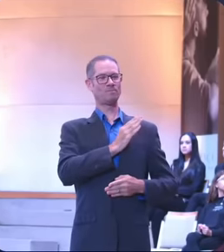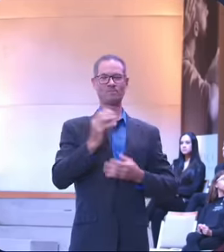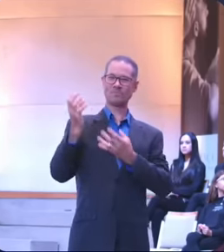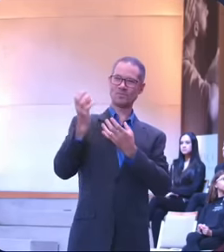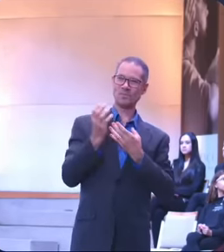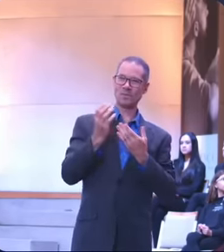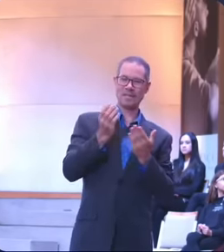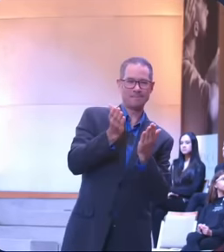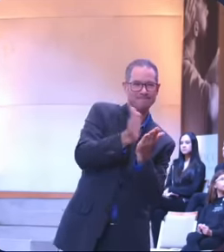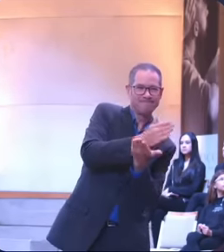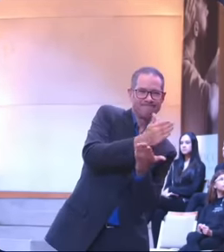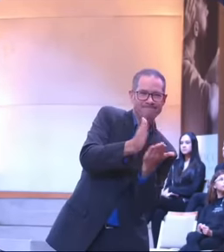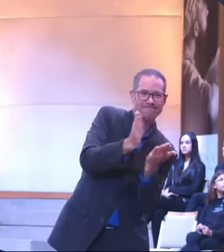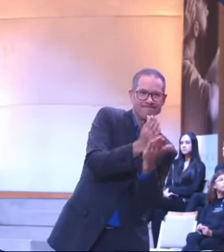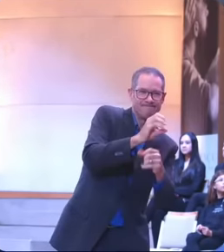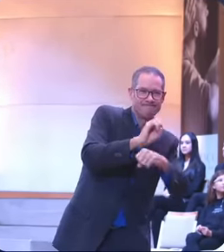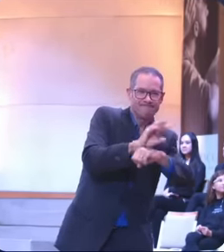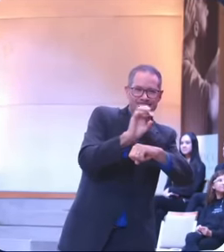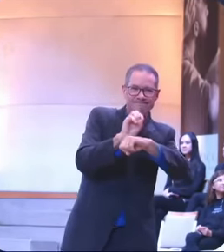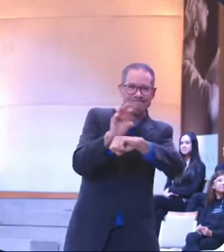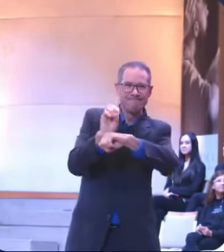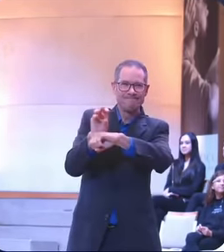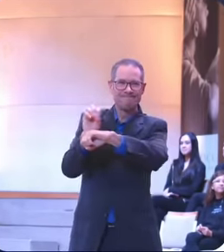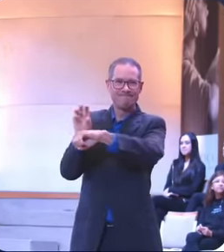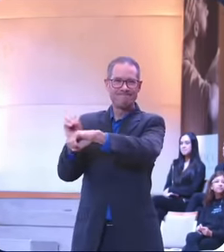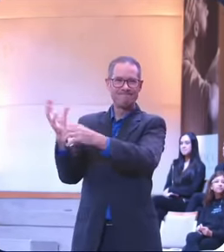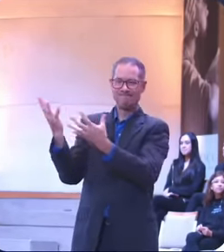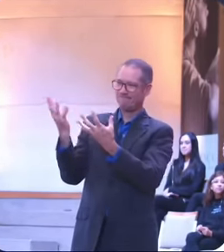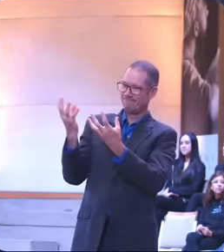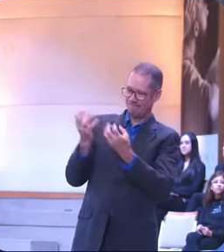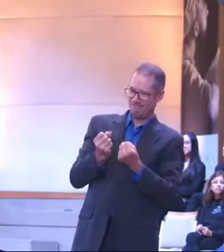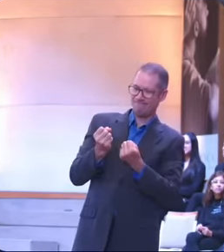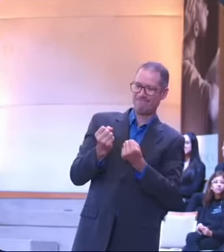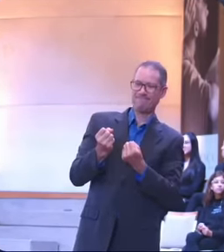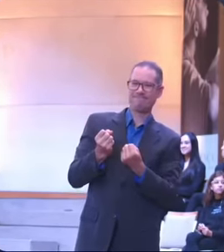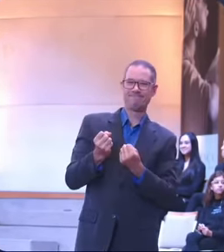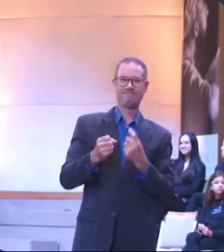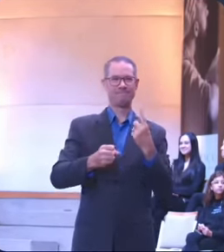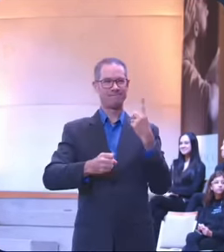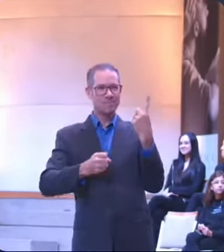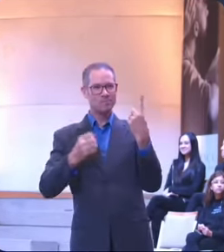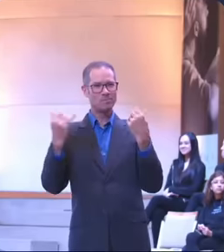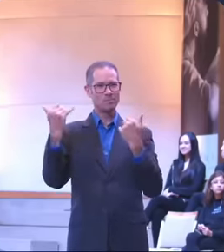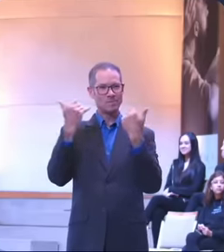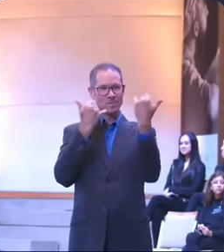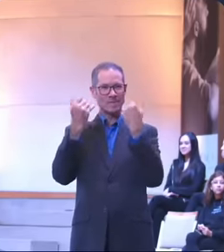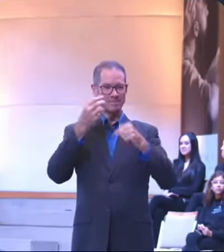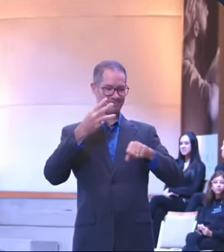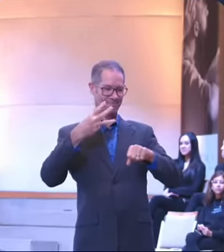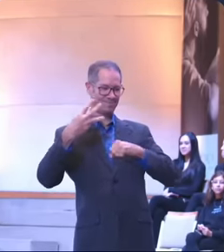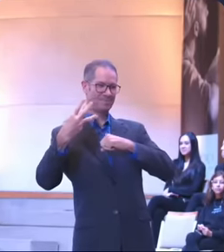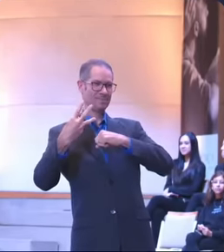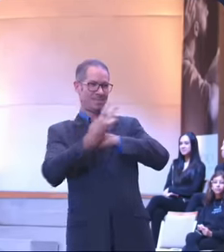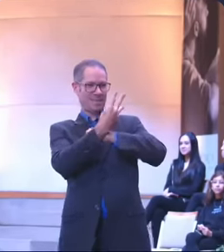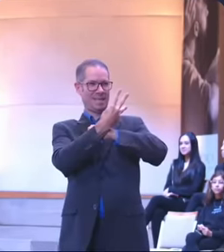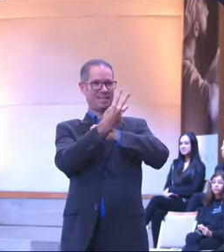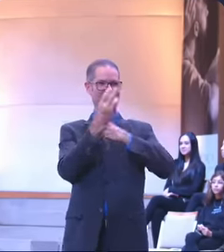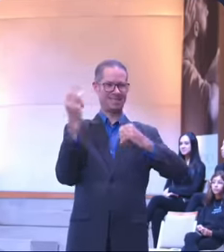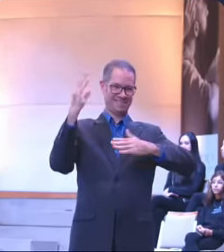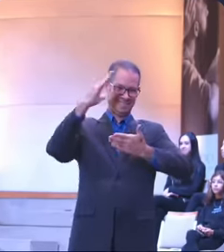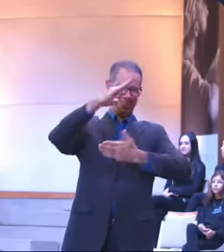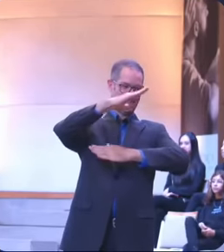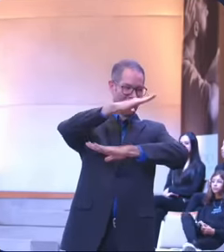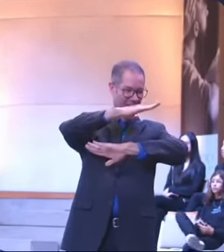queria repartir esse recadinho que eu recebi. Eu recebi um recadinho pelo WhatsApp, agora à